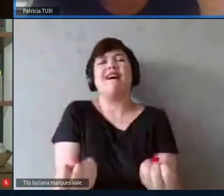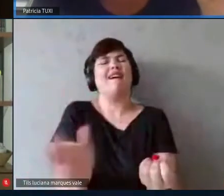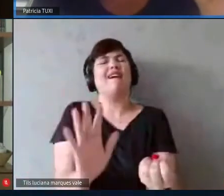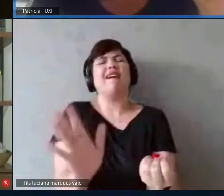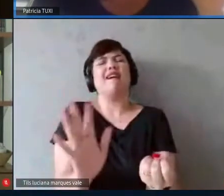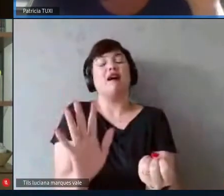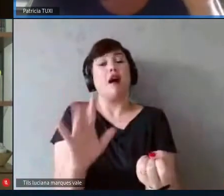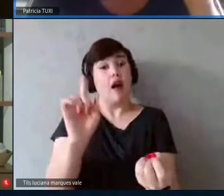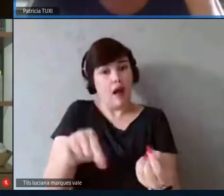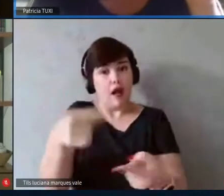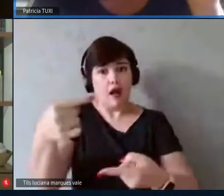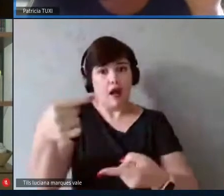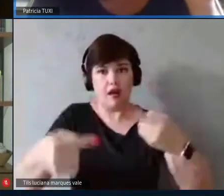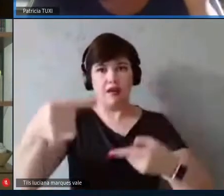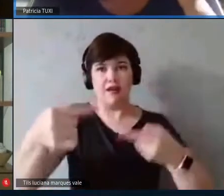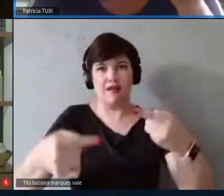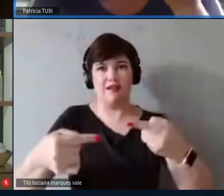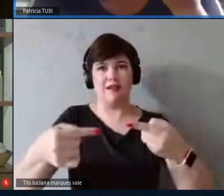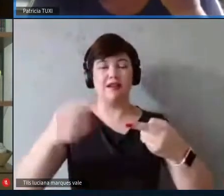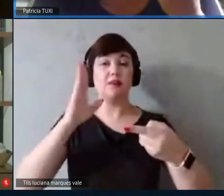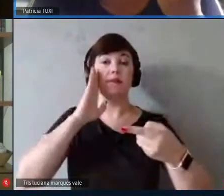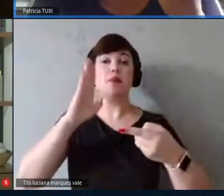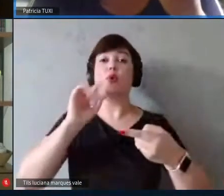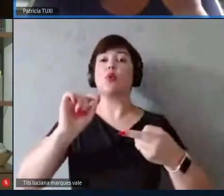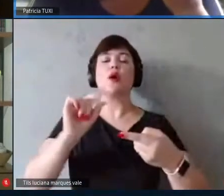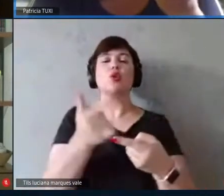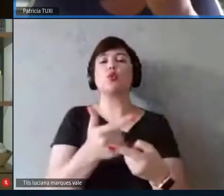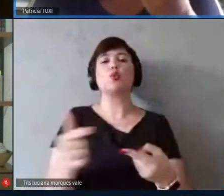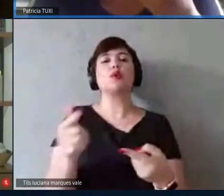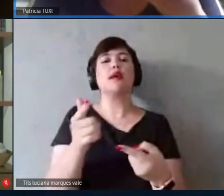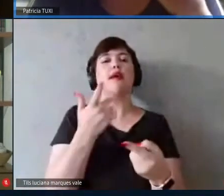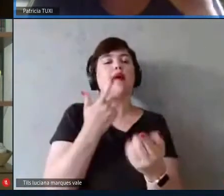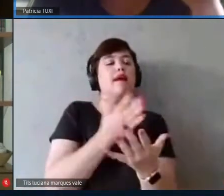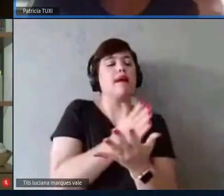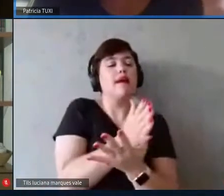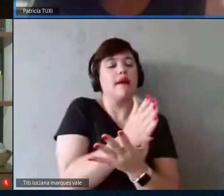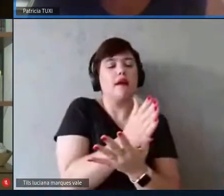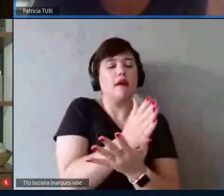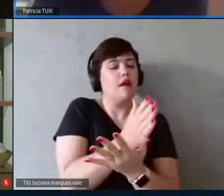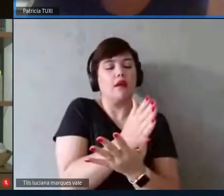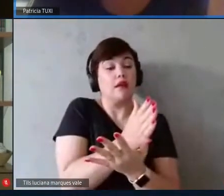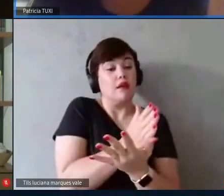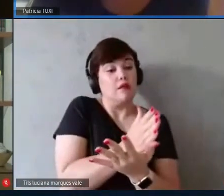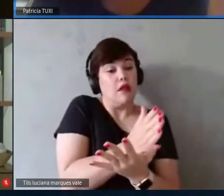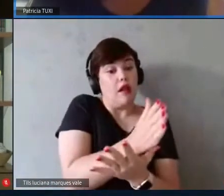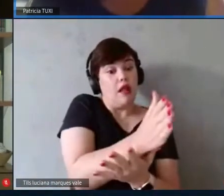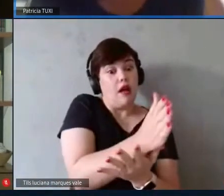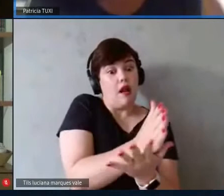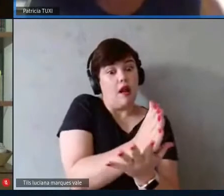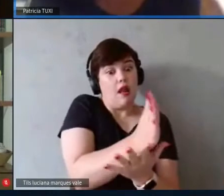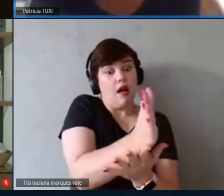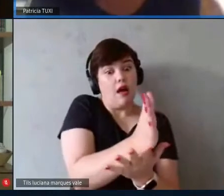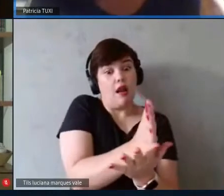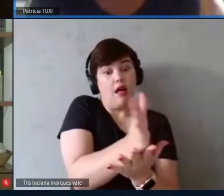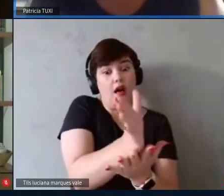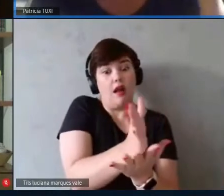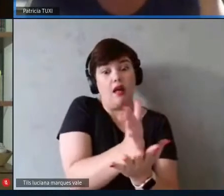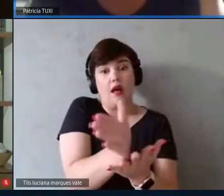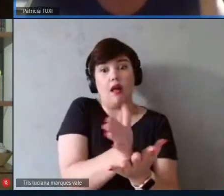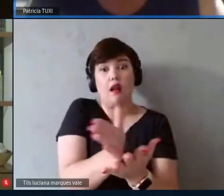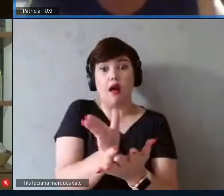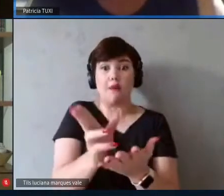uma discussão. E principalmente que não existe uma única linha, existe um grande núcleo de pesquisadores